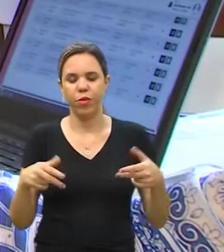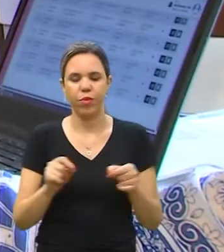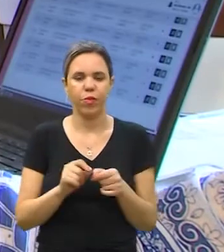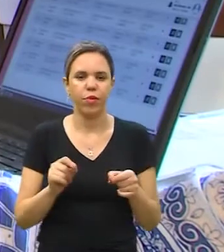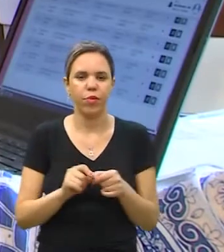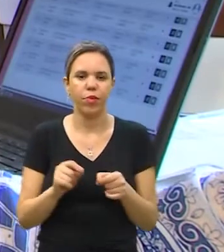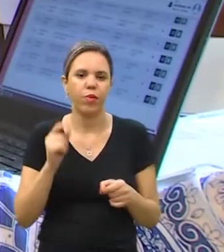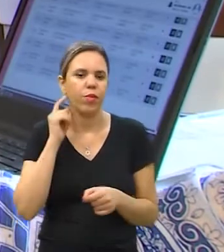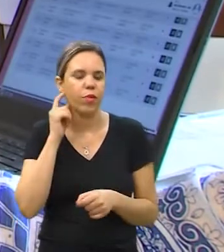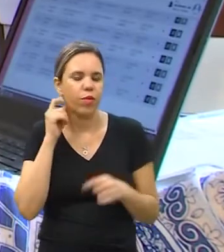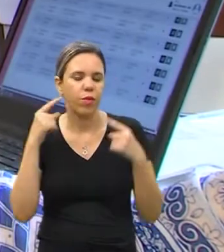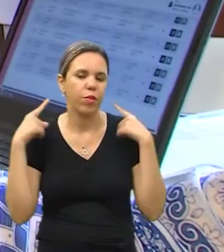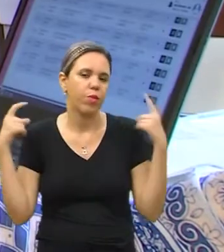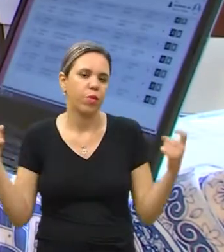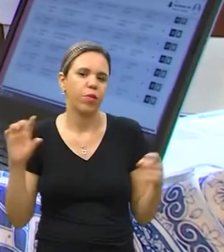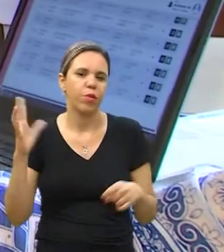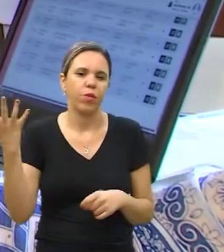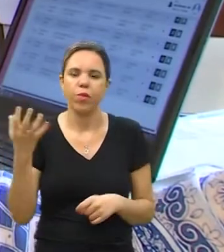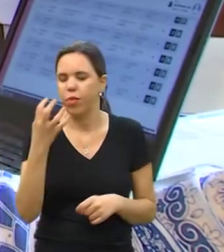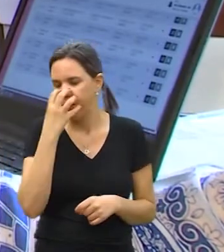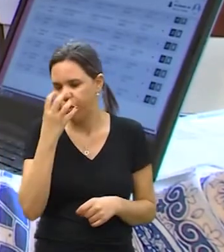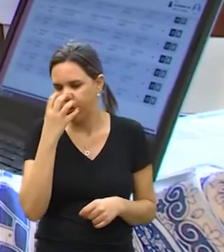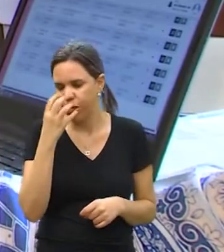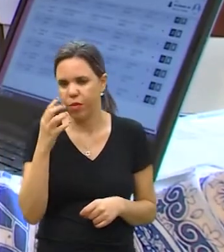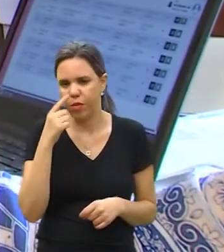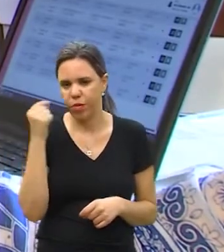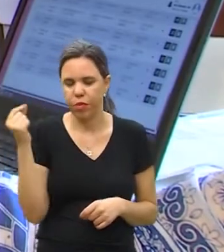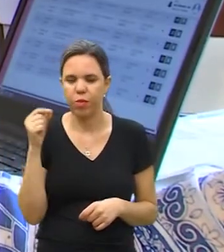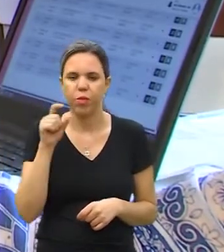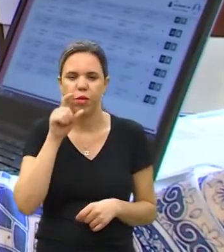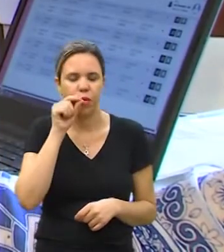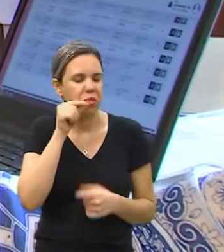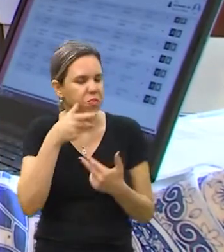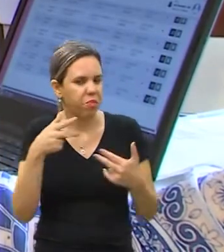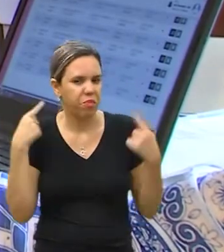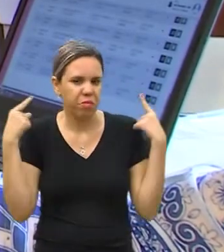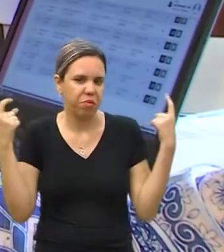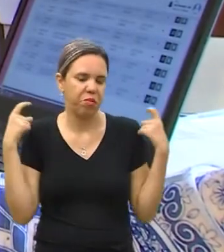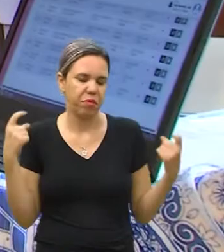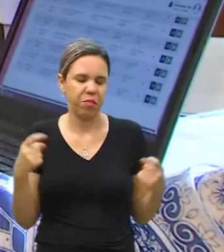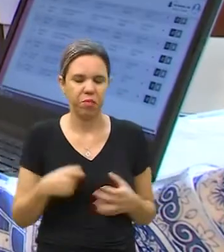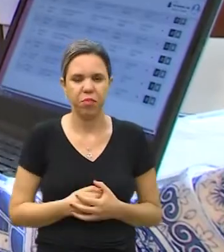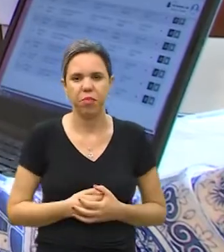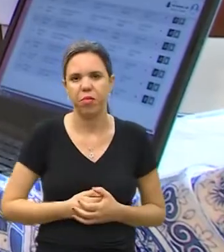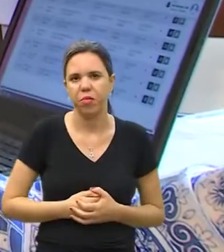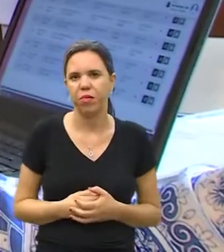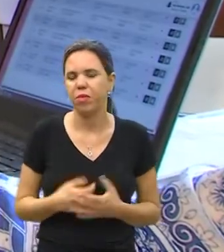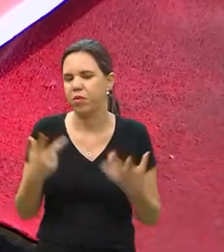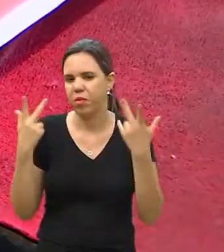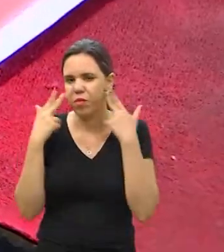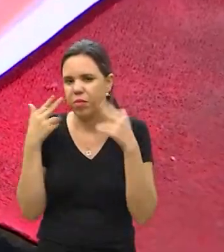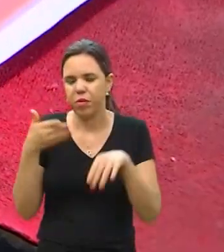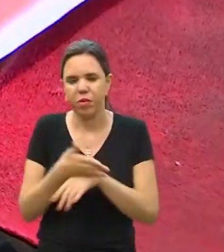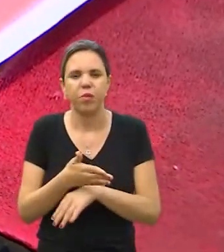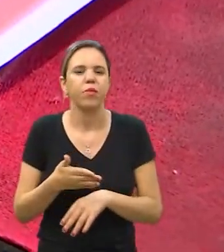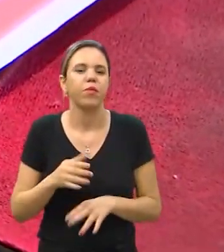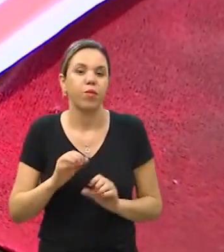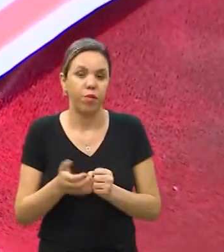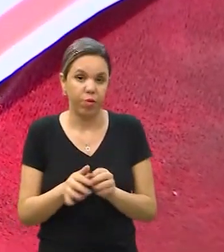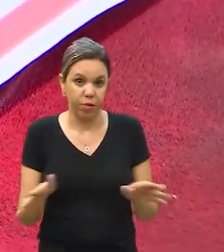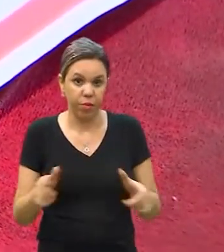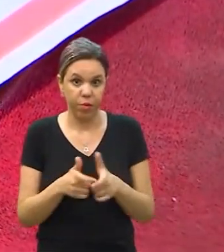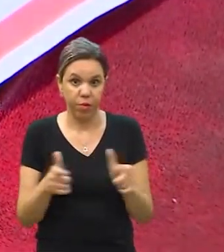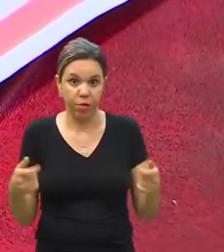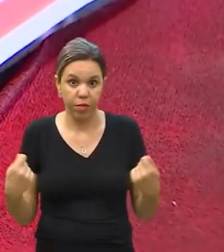coisa, surgiu barulho, surgiu os cachorros, os gatos fazendo barulho, latindo e tudo mais, mas faz parte. Com a pandemia, a